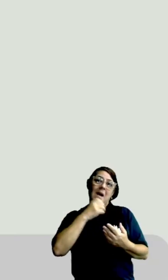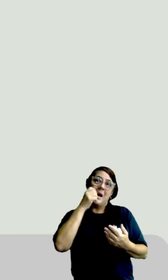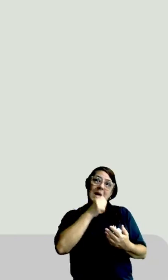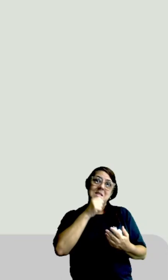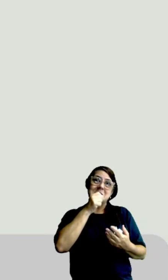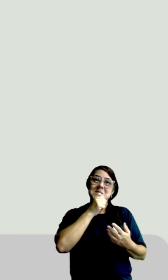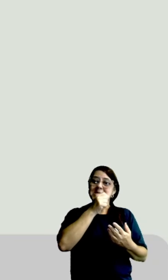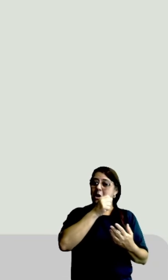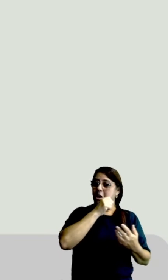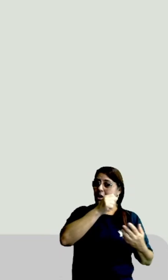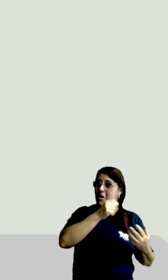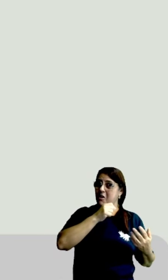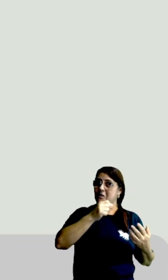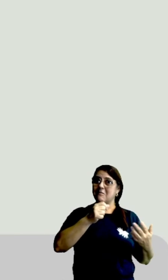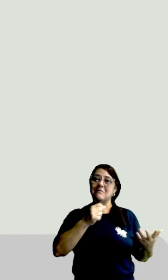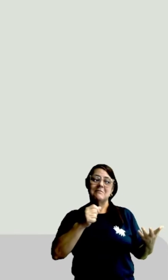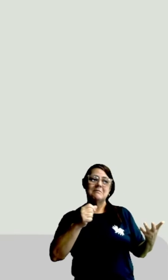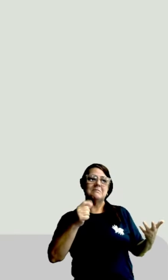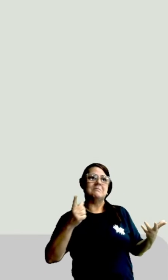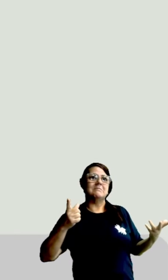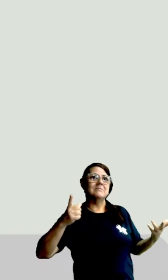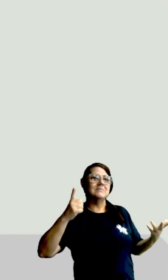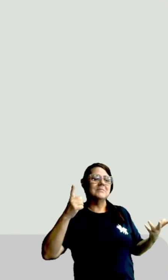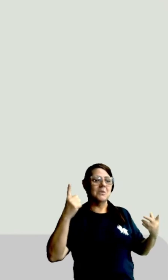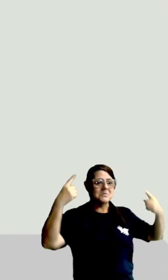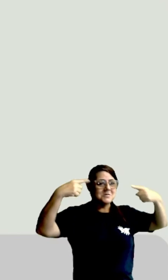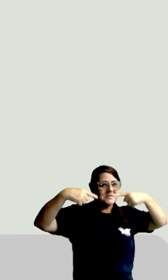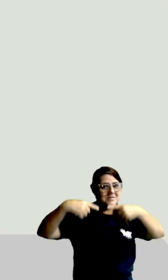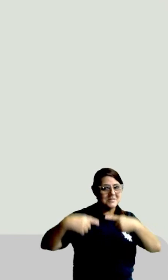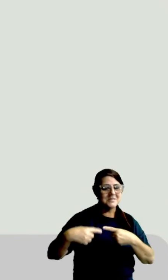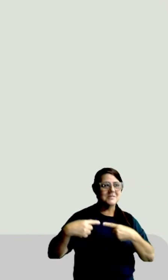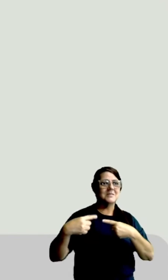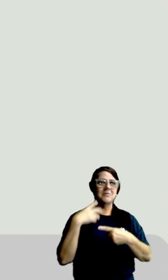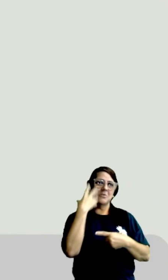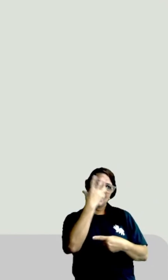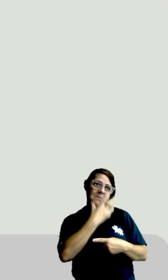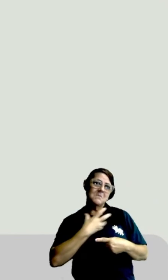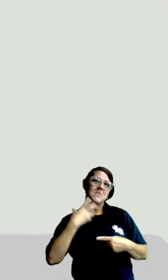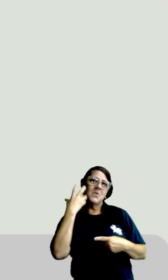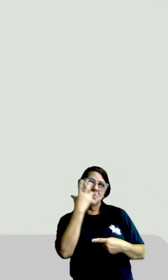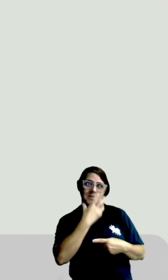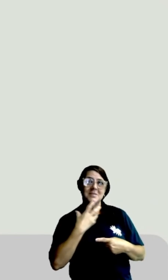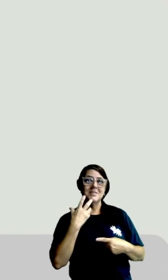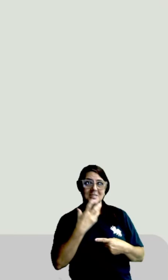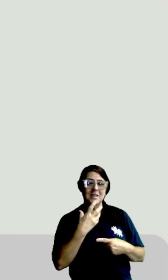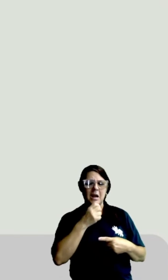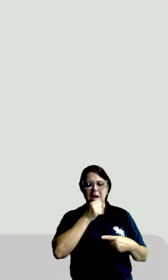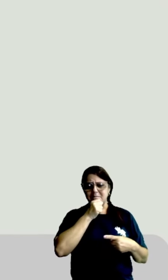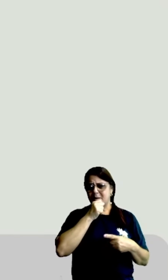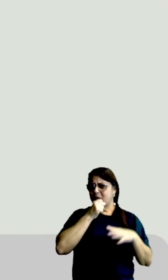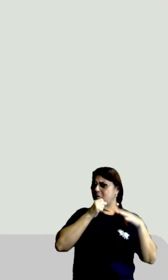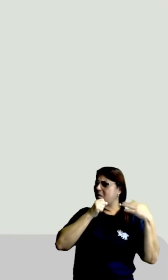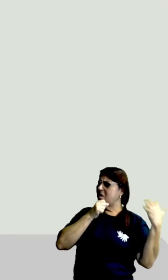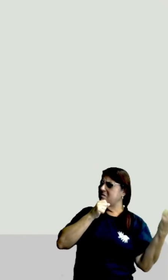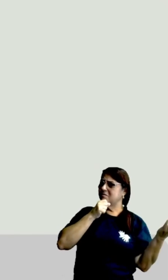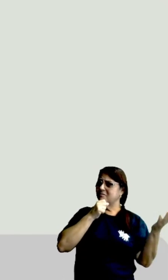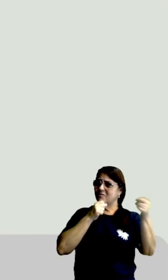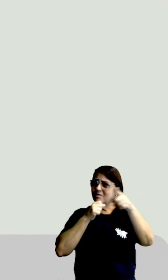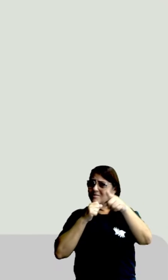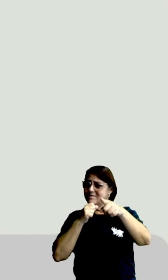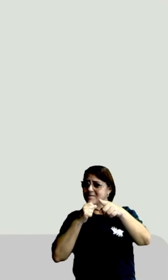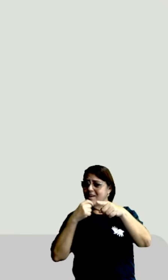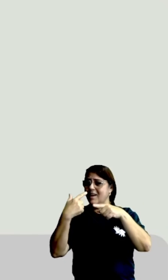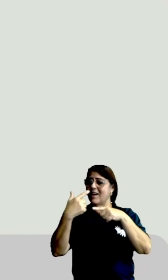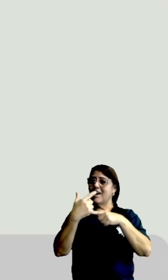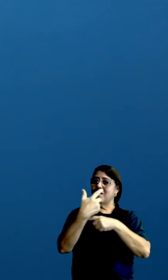ver trouxemos aqui ó um desafio da música né e agora é com você quando você gravar um vídeo